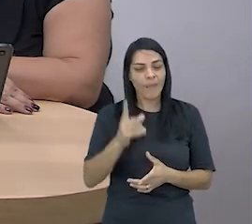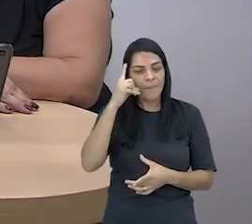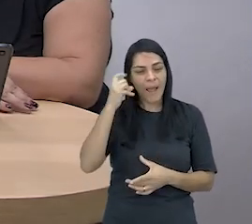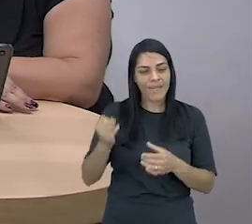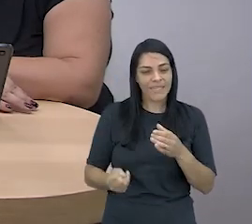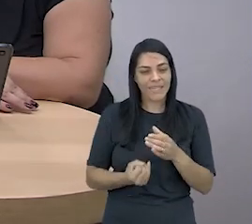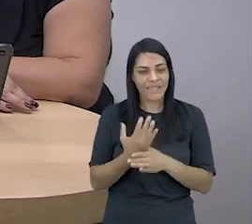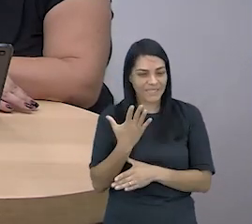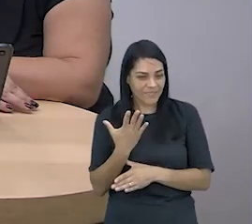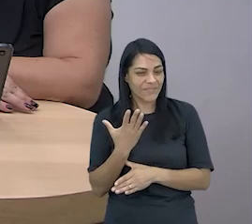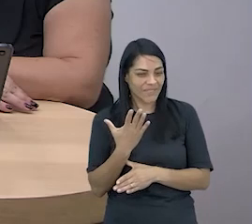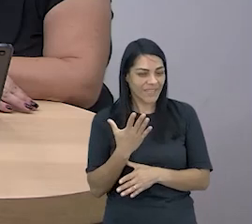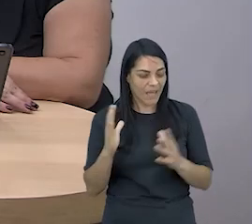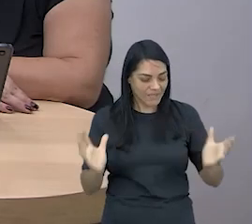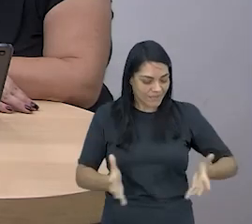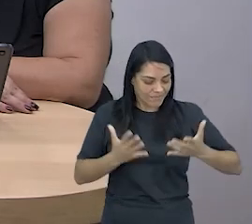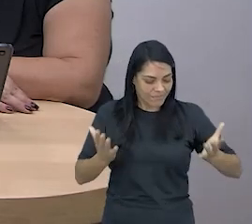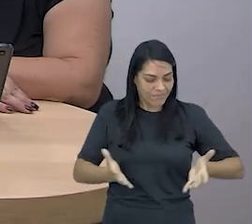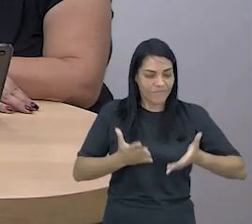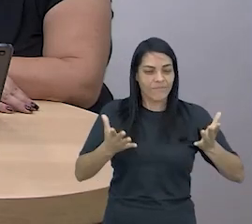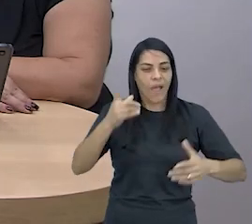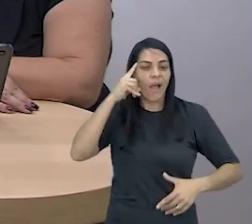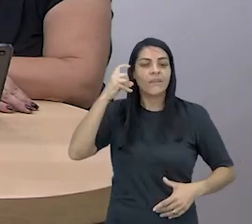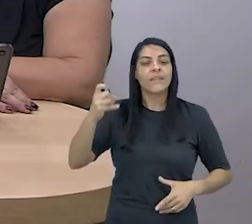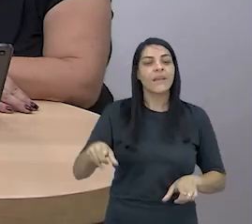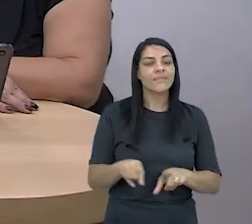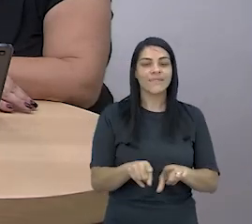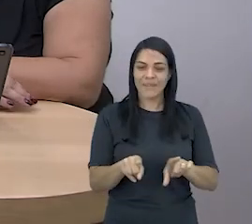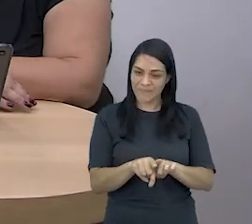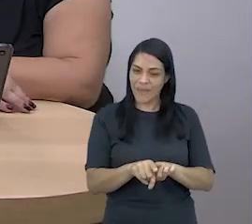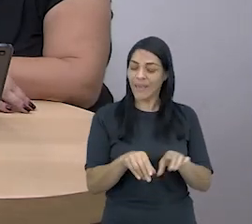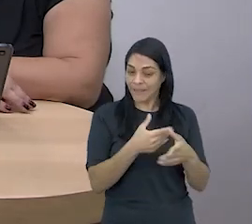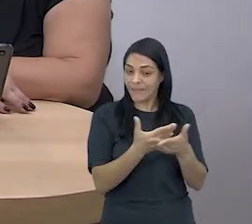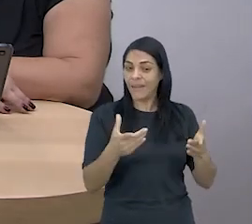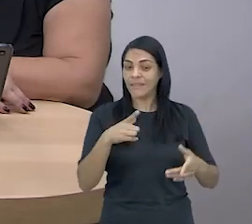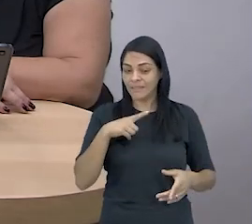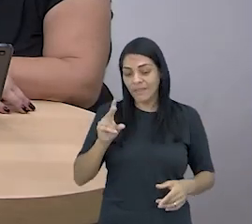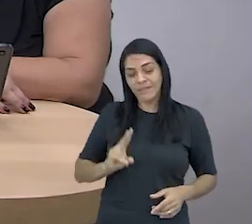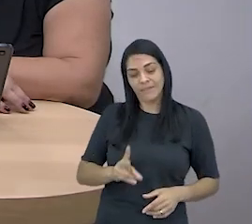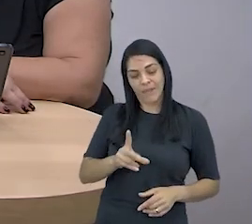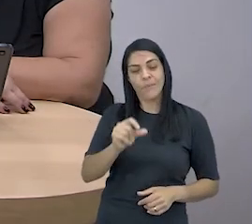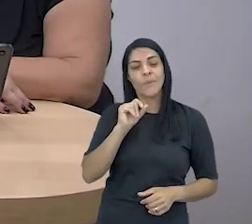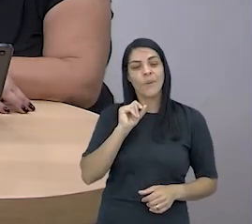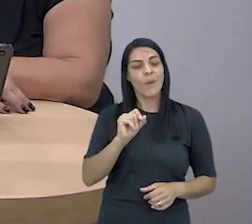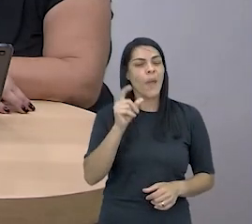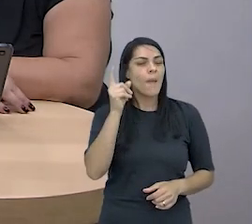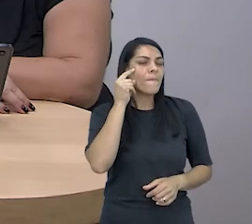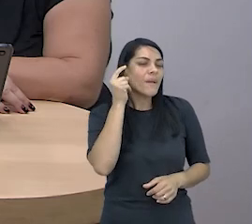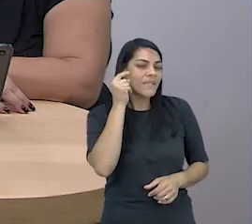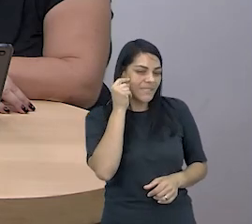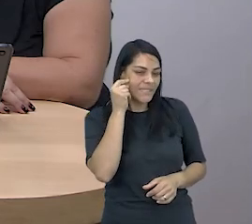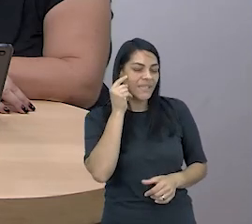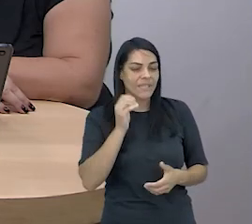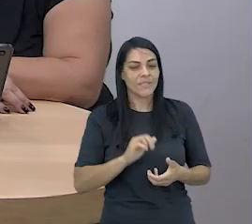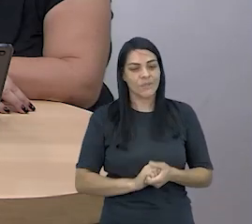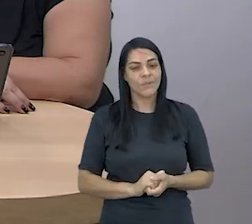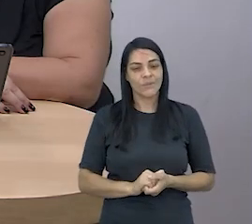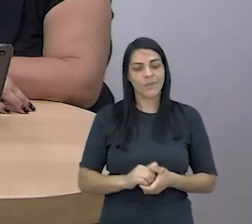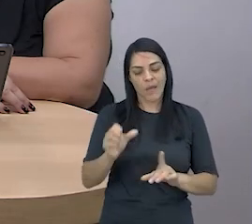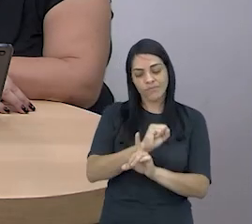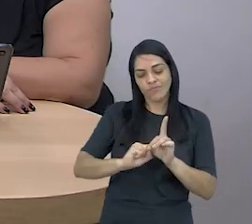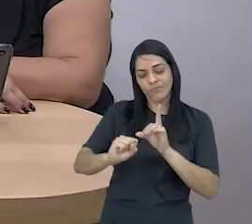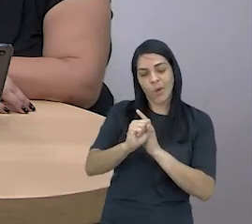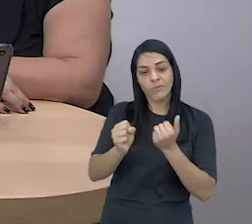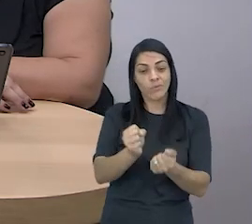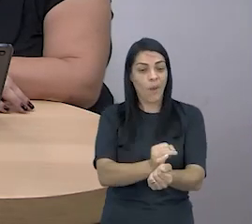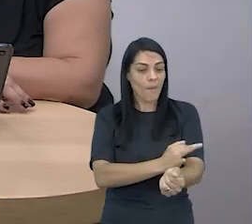para fomentar as ideias, né, brotar as ideias aí, a gente sempre pensa também nessa parte